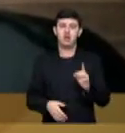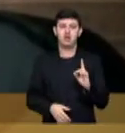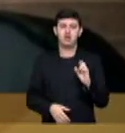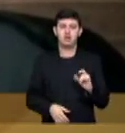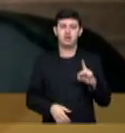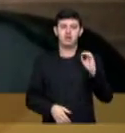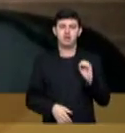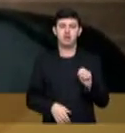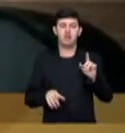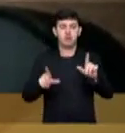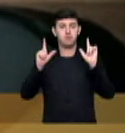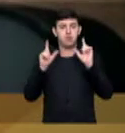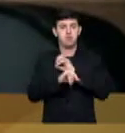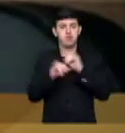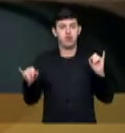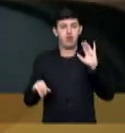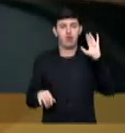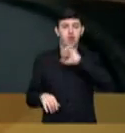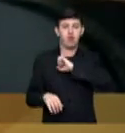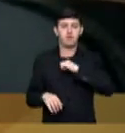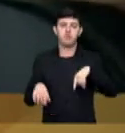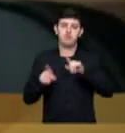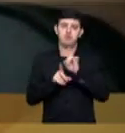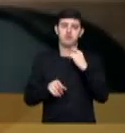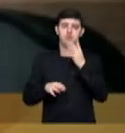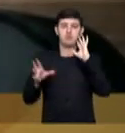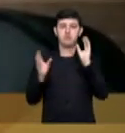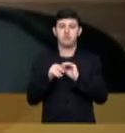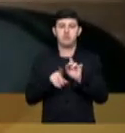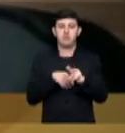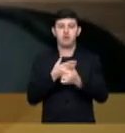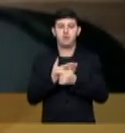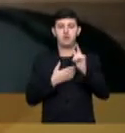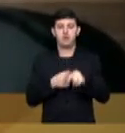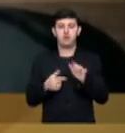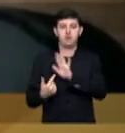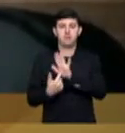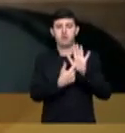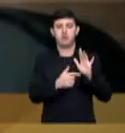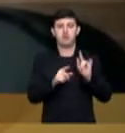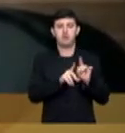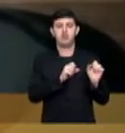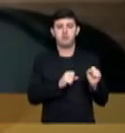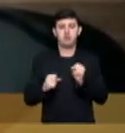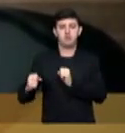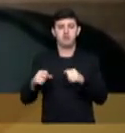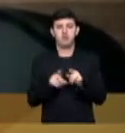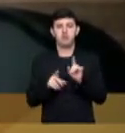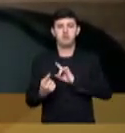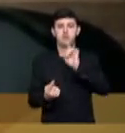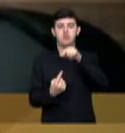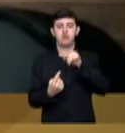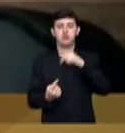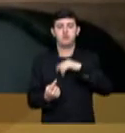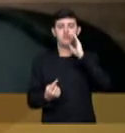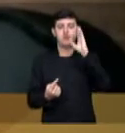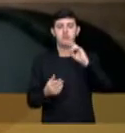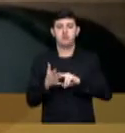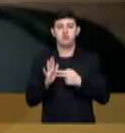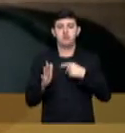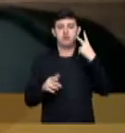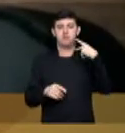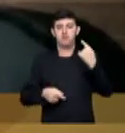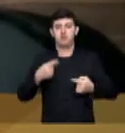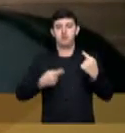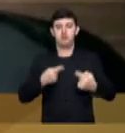da publicidade é uma função da exposição e do poder, o objetivo central da política de